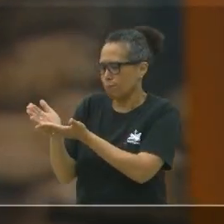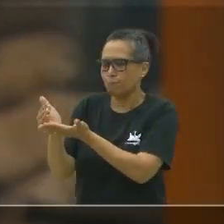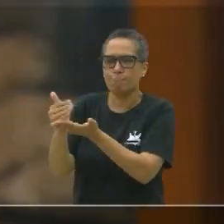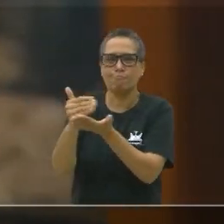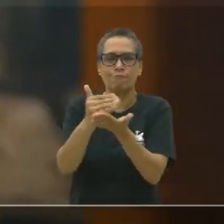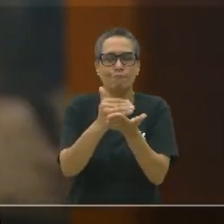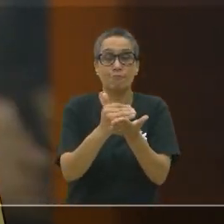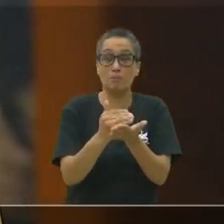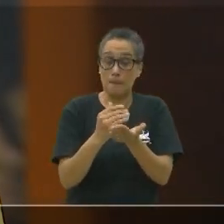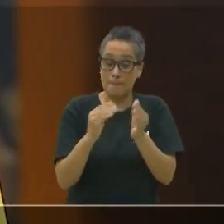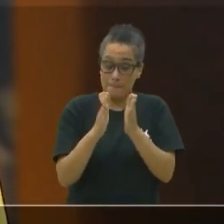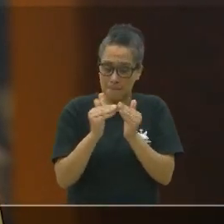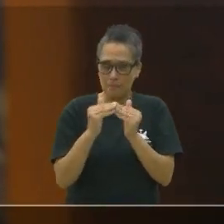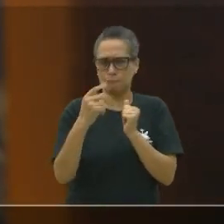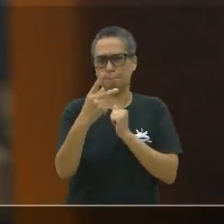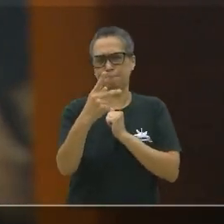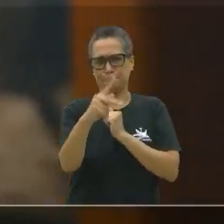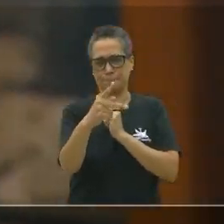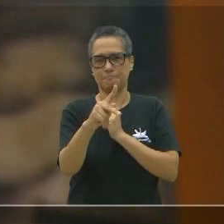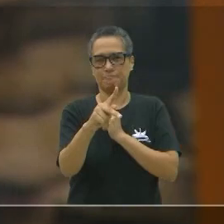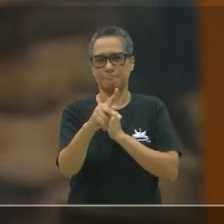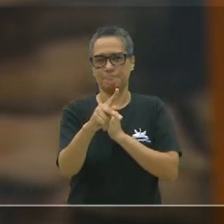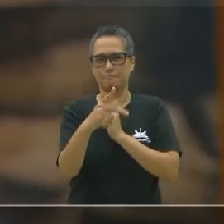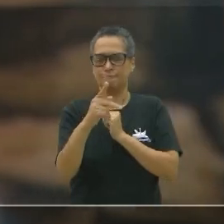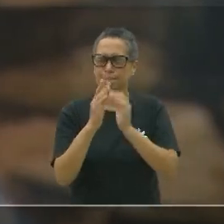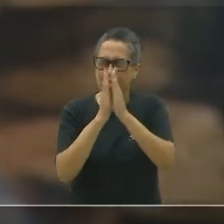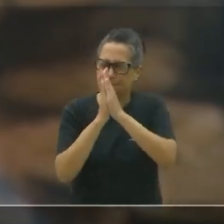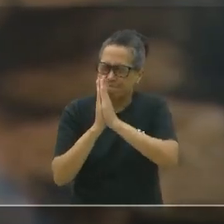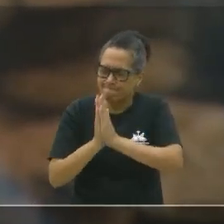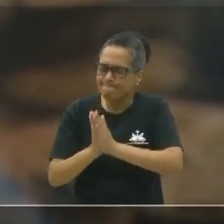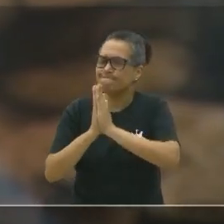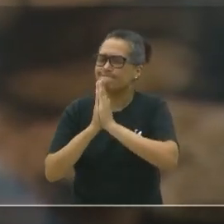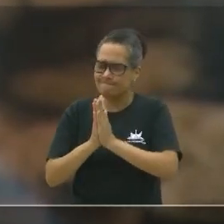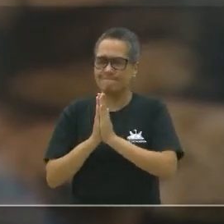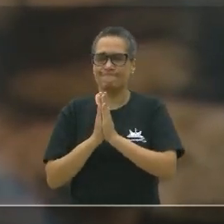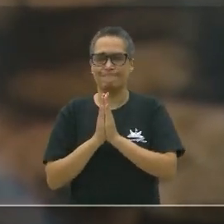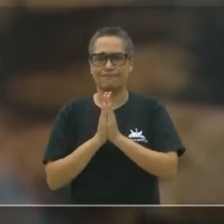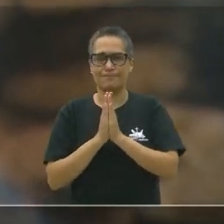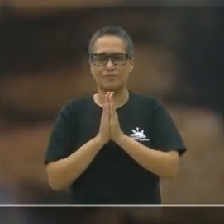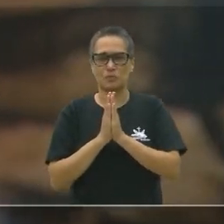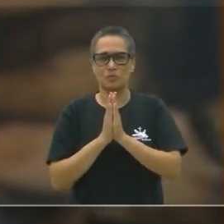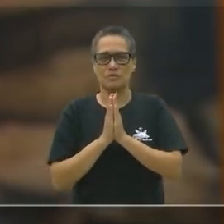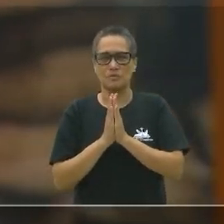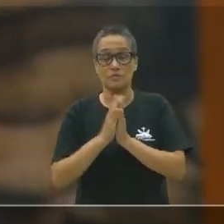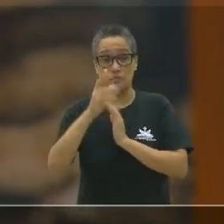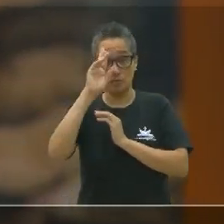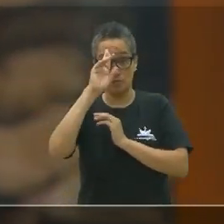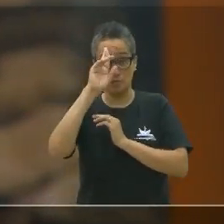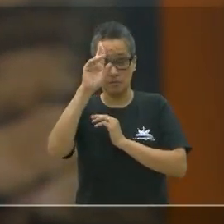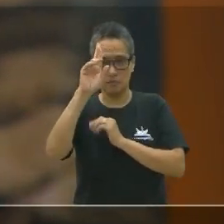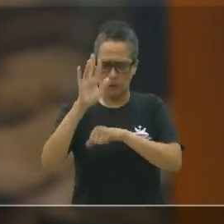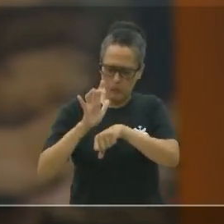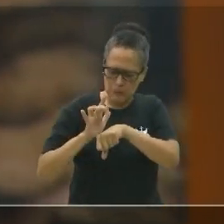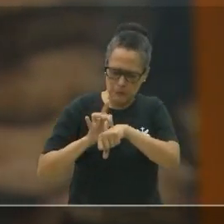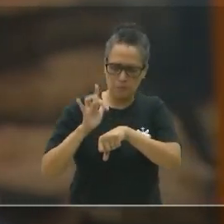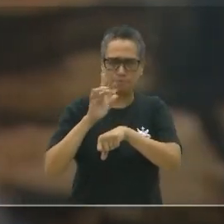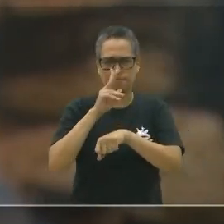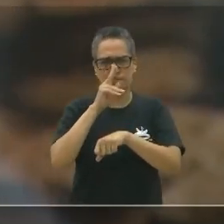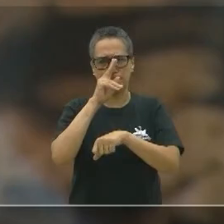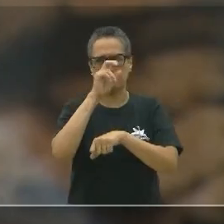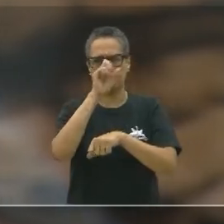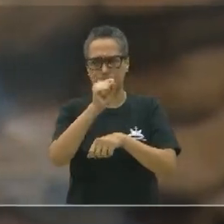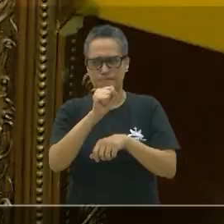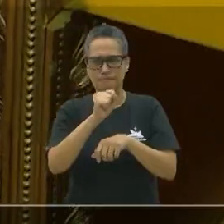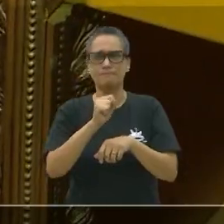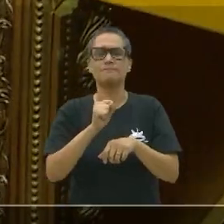o teu pedido, a tua súplica. O Senhor vai tocando muito forte.